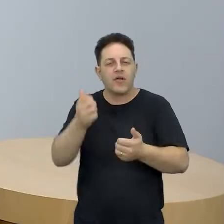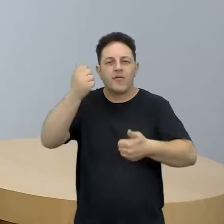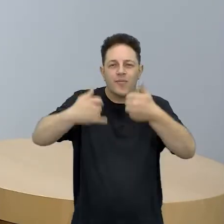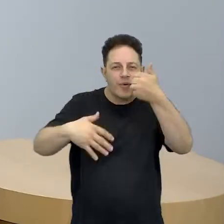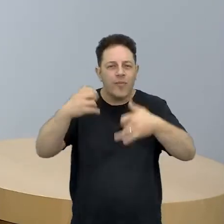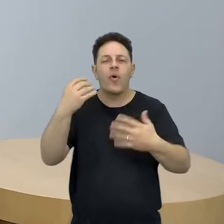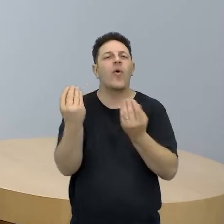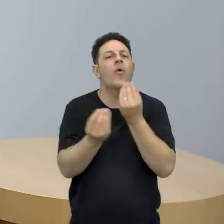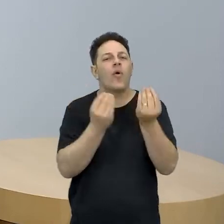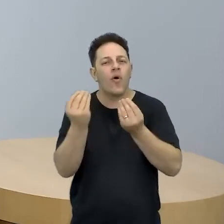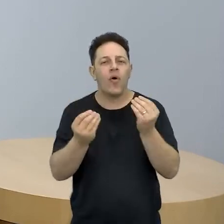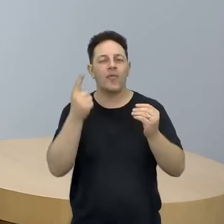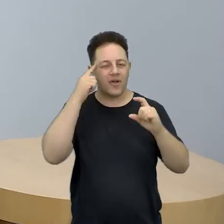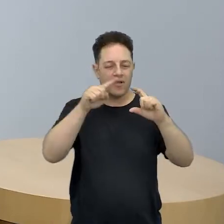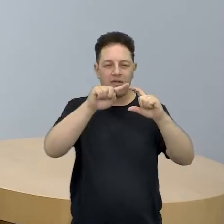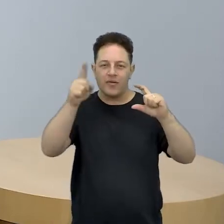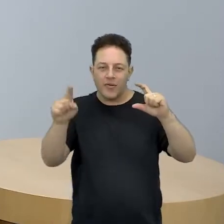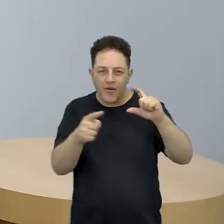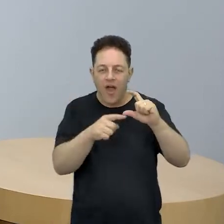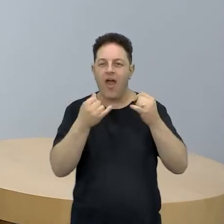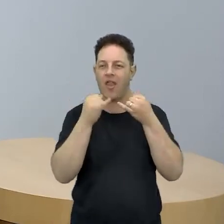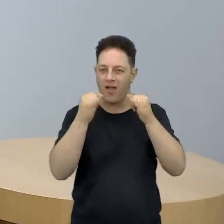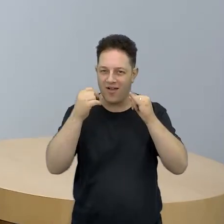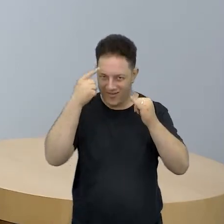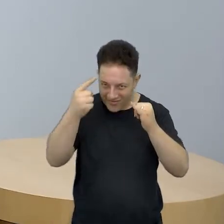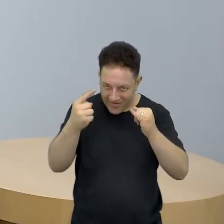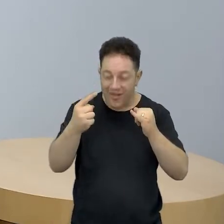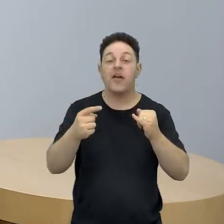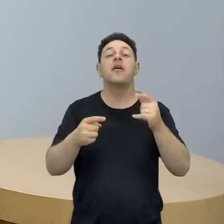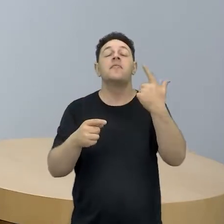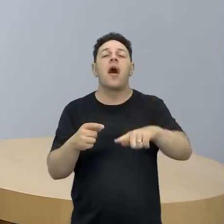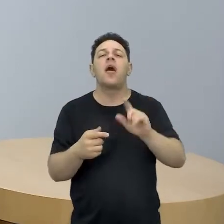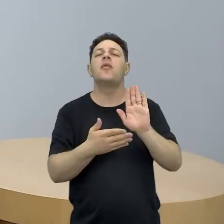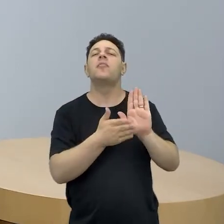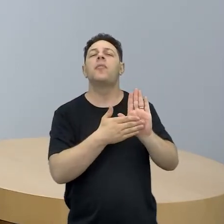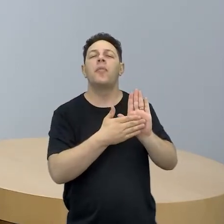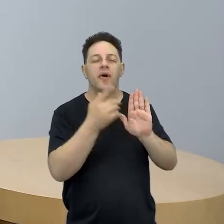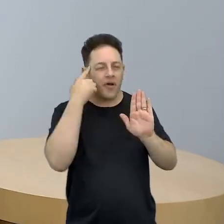pouquinho como que é um circuito elétrico, a gente fez uma proposta de